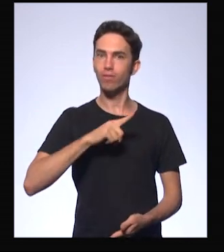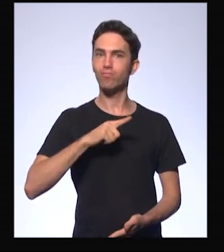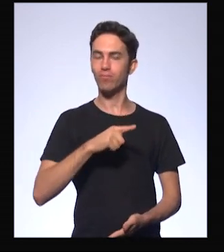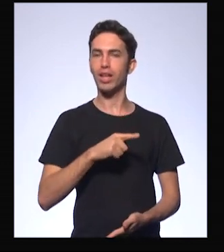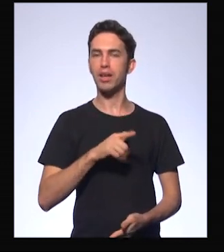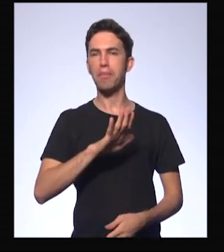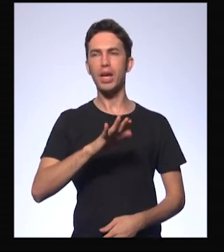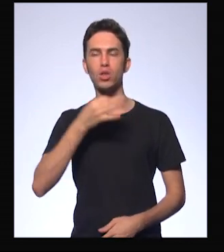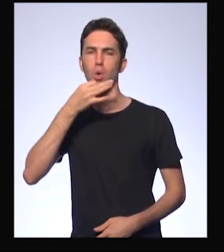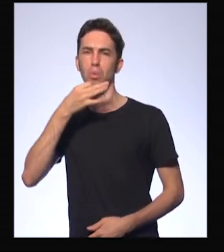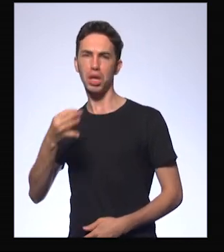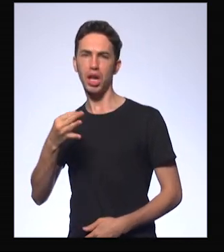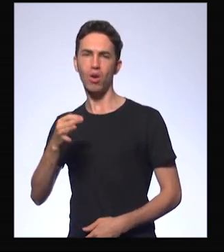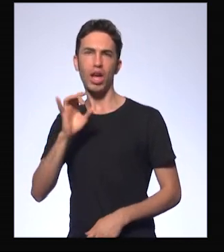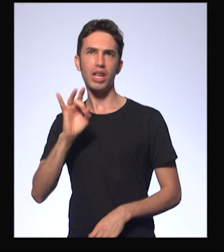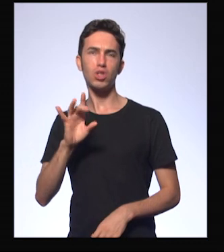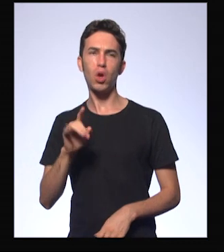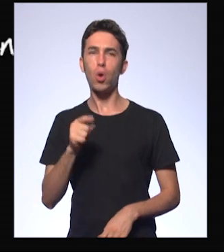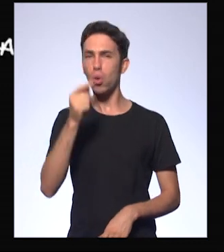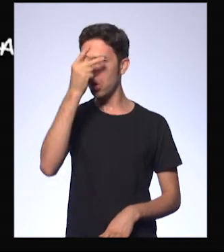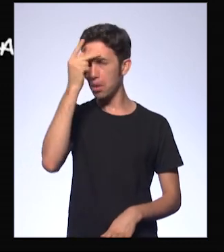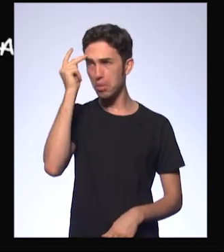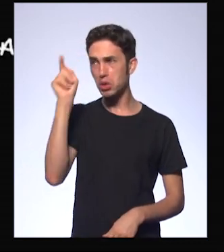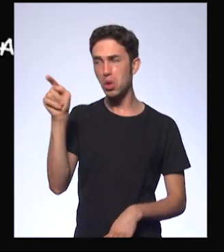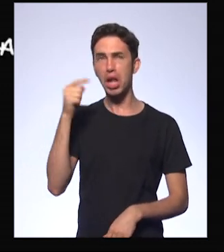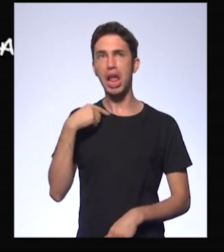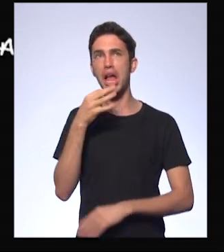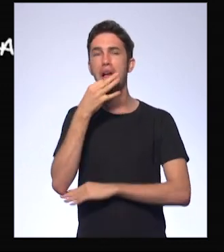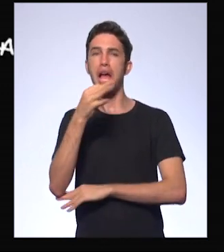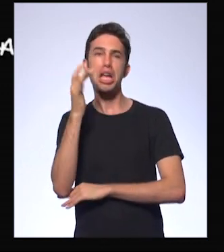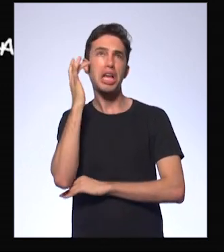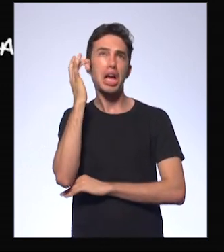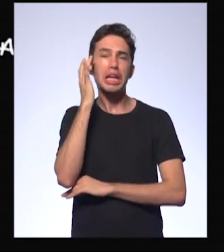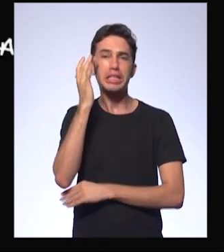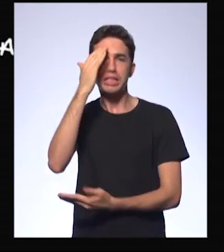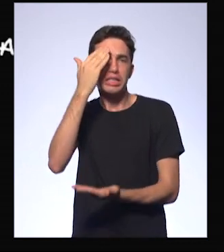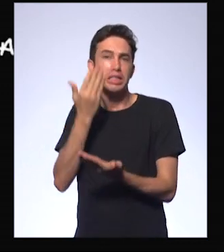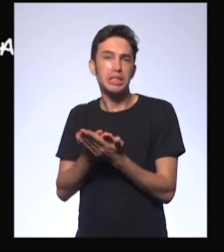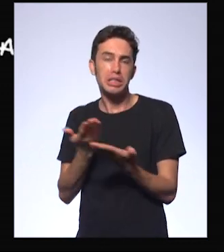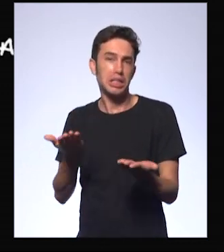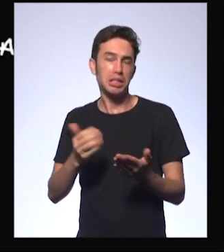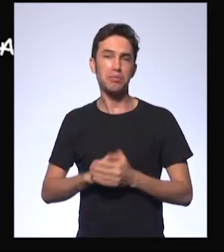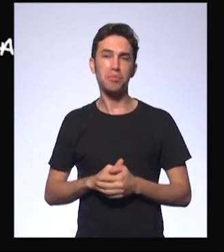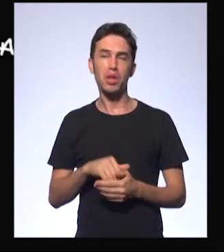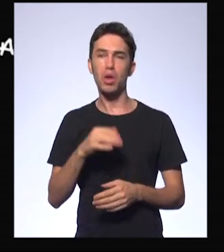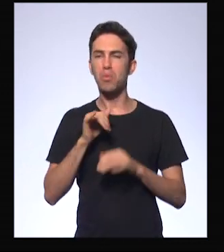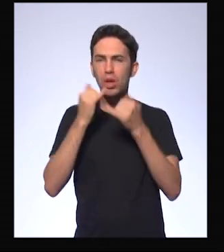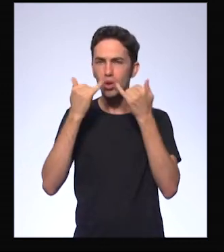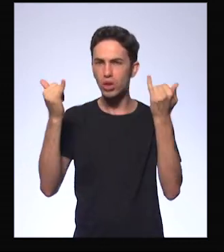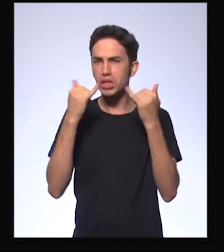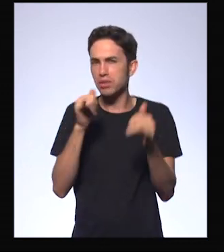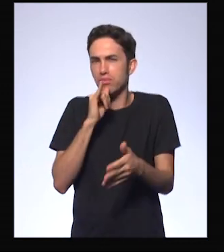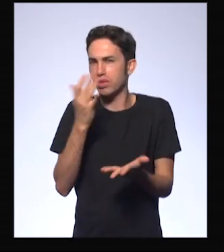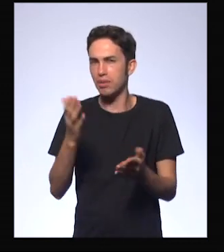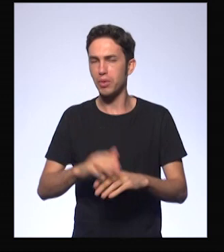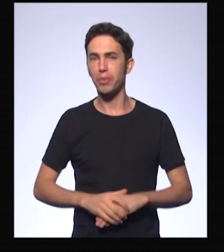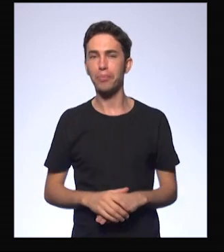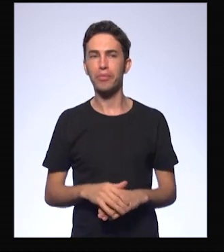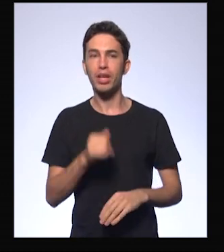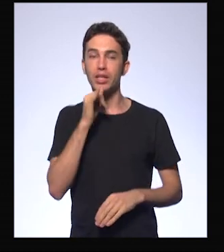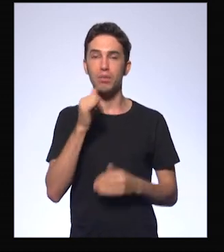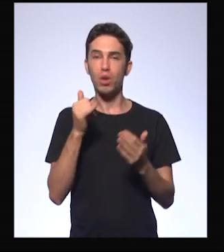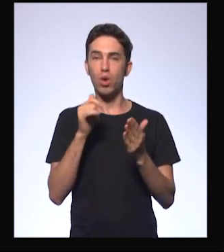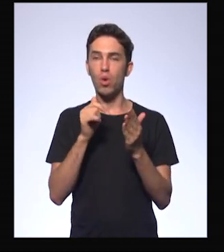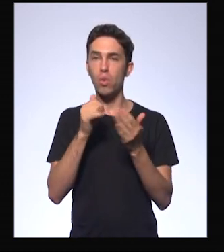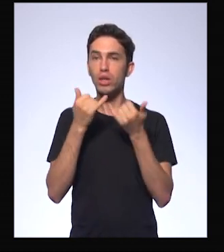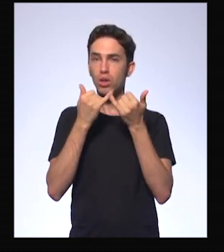Já uma opinião é o que uma pessoa acha, o que uma pessoa acredita. Uma notícia, por exemplo. Uma notícia